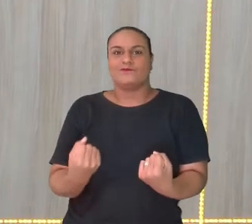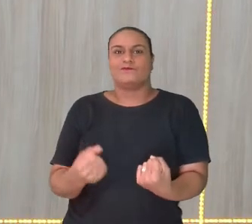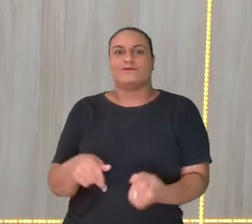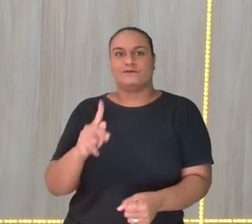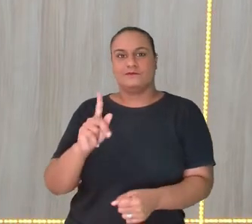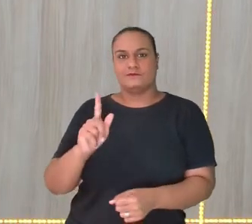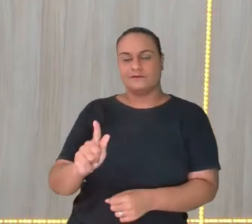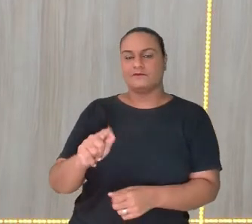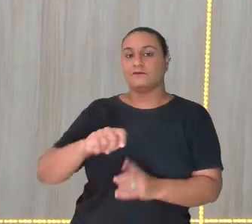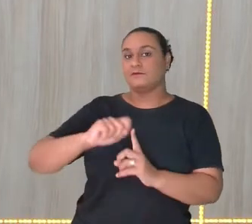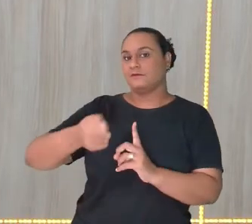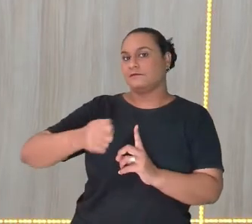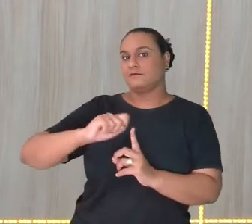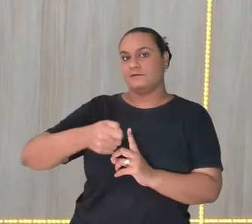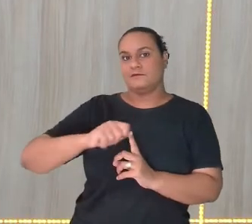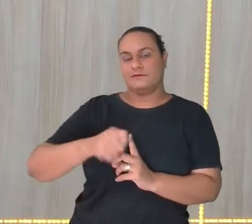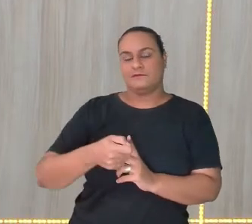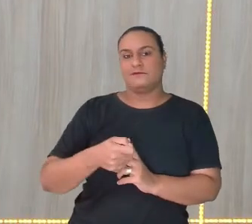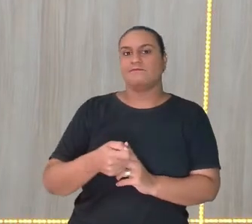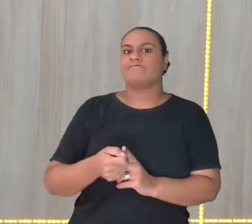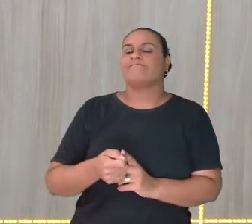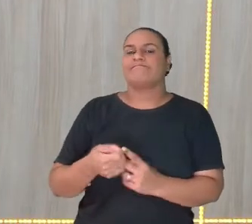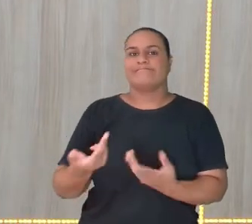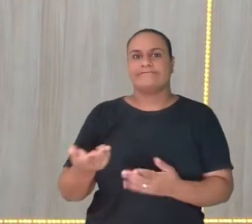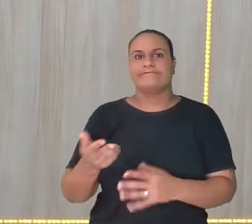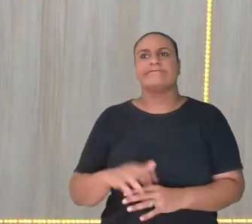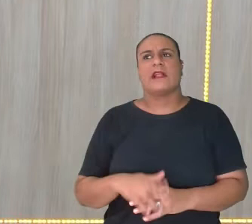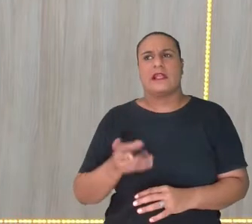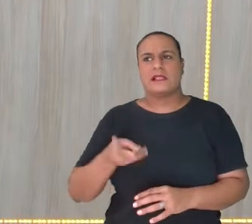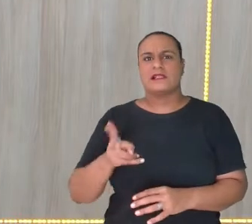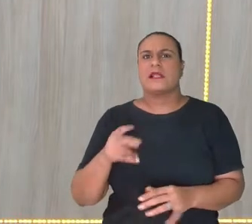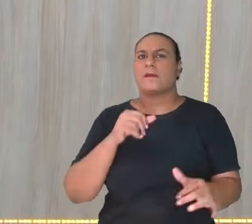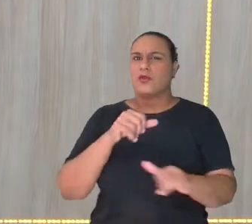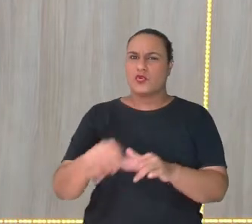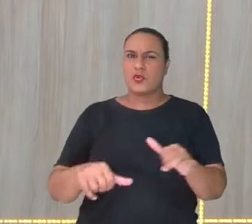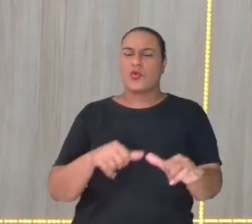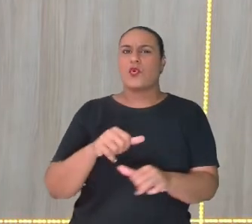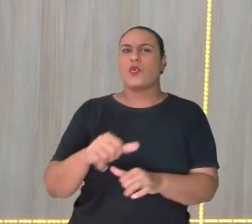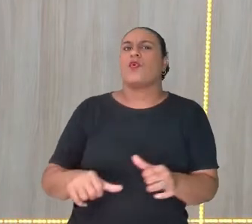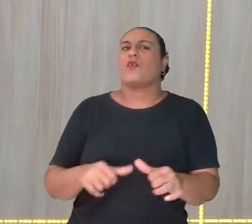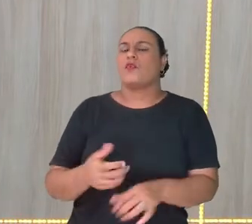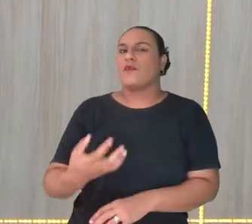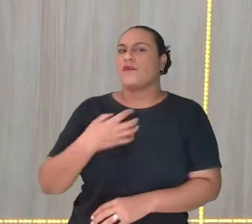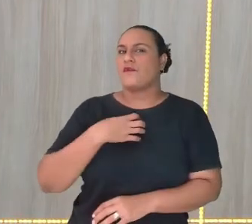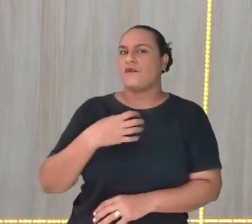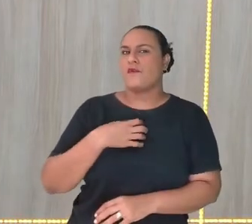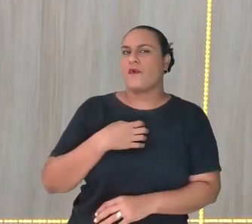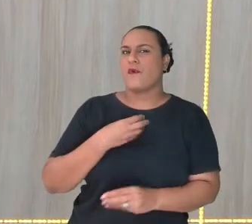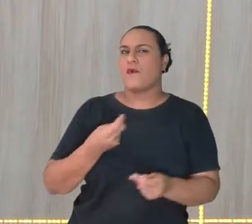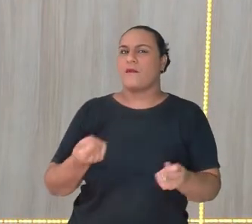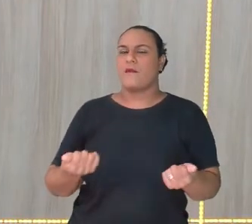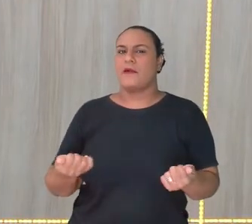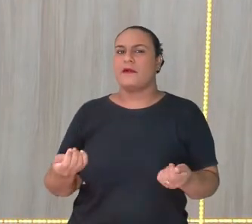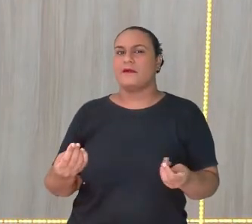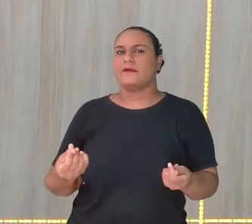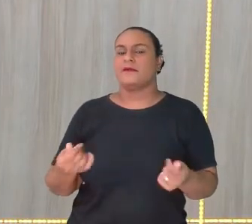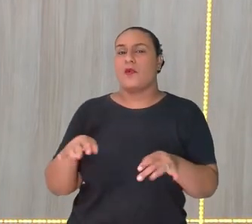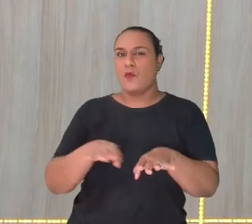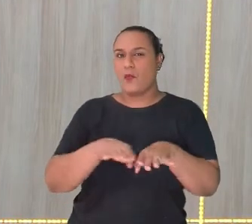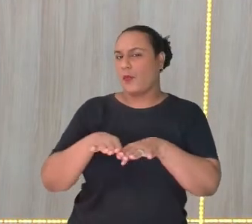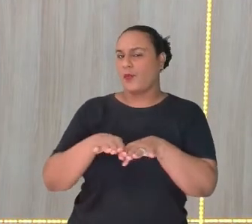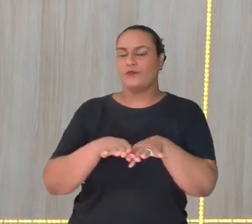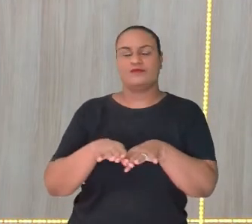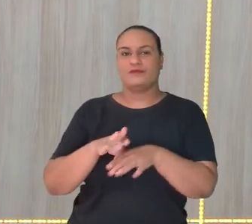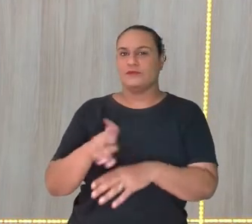Então, assim, nem sempre nessa troca ela se dava de forma meio, assim, igualitária,